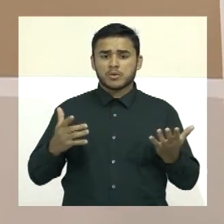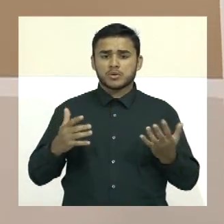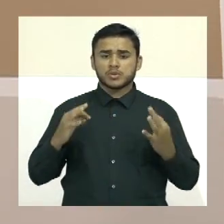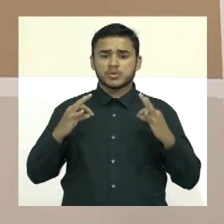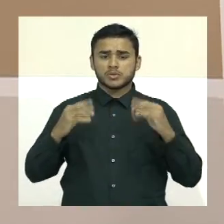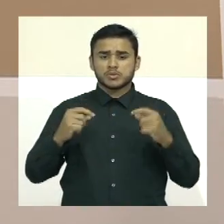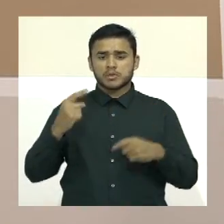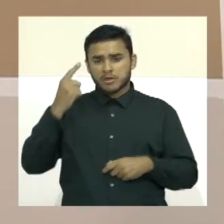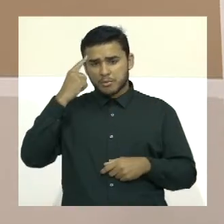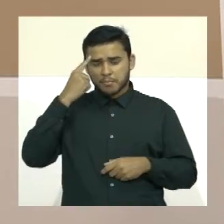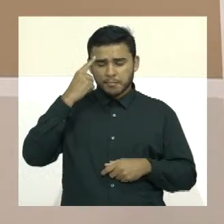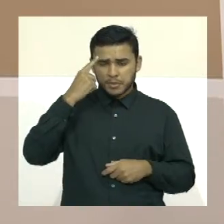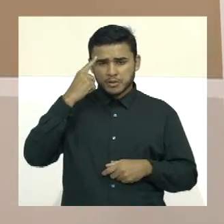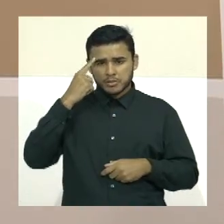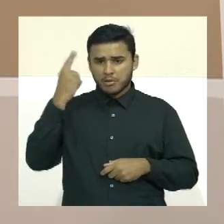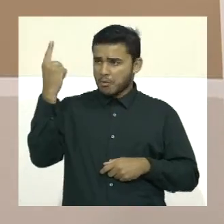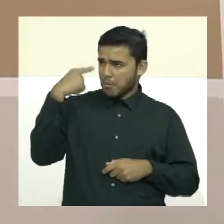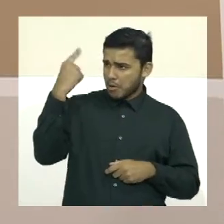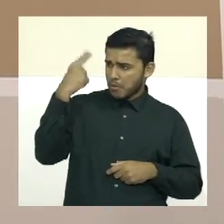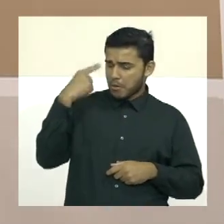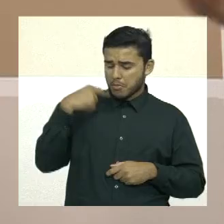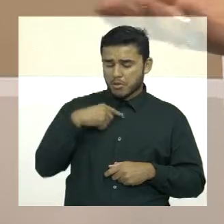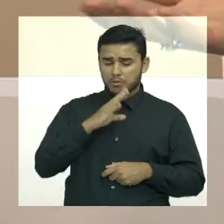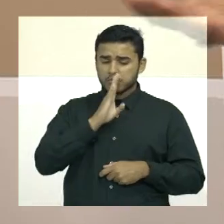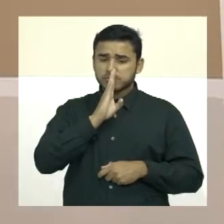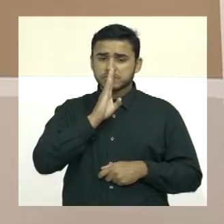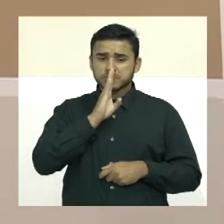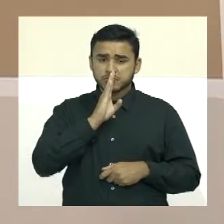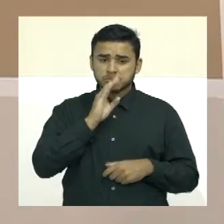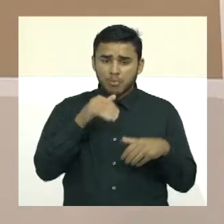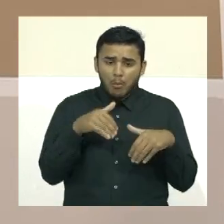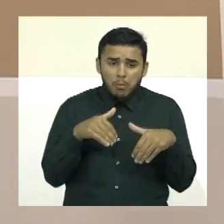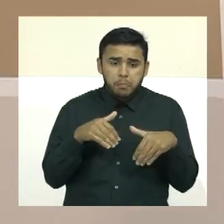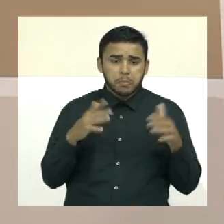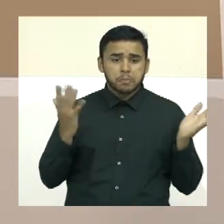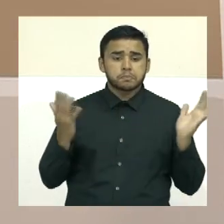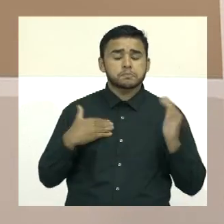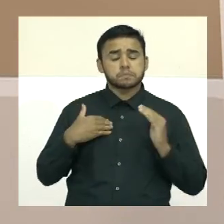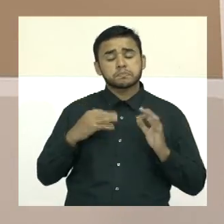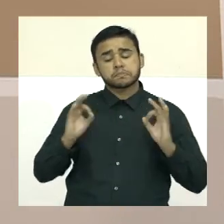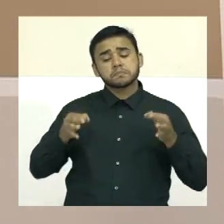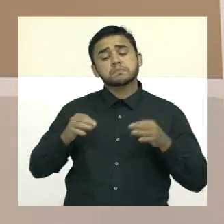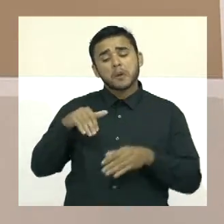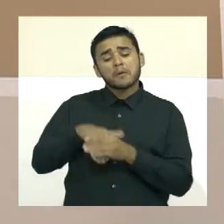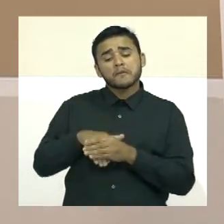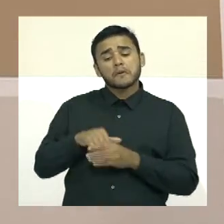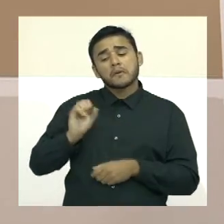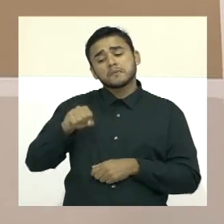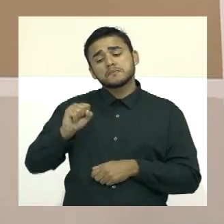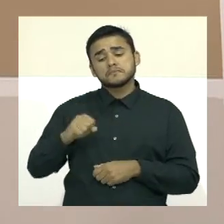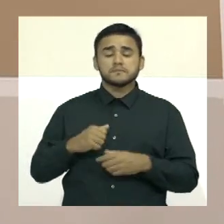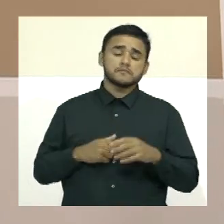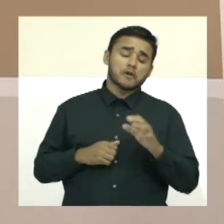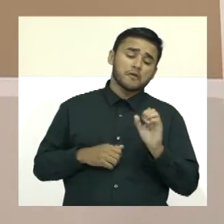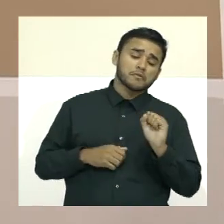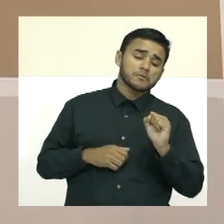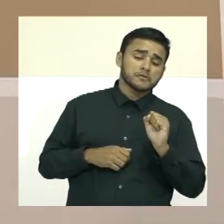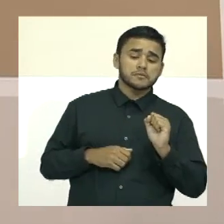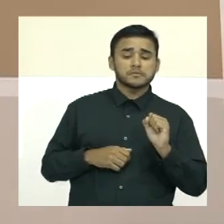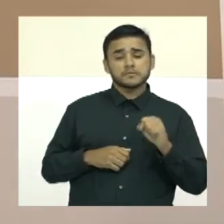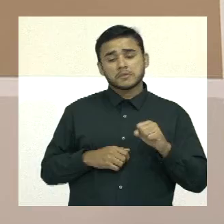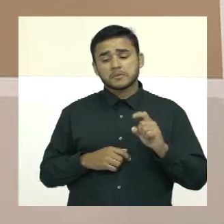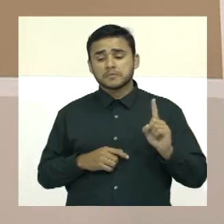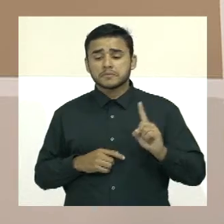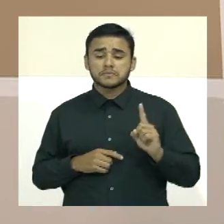cartilha ideológica, ali submissas a uma cartilha política, e a mulher